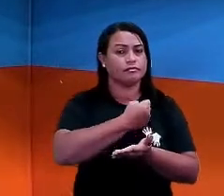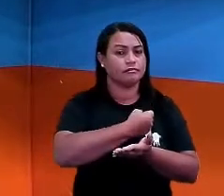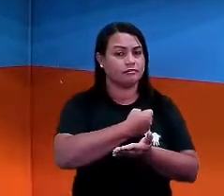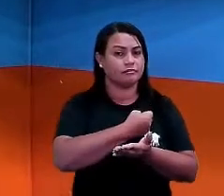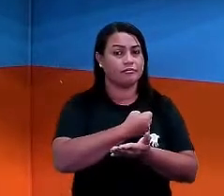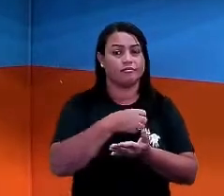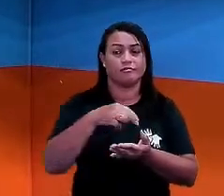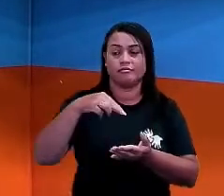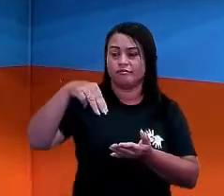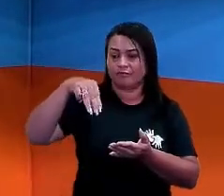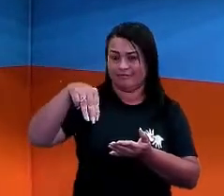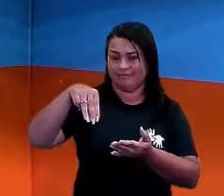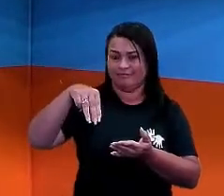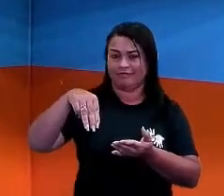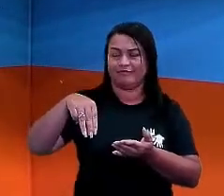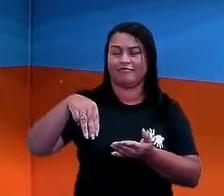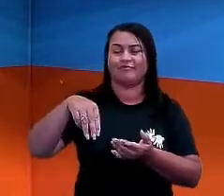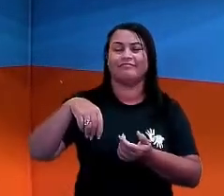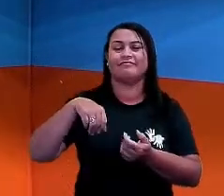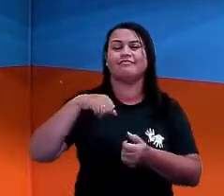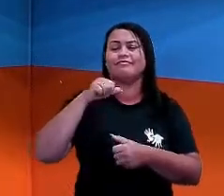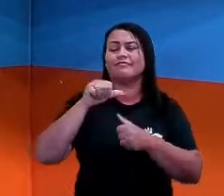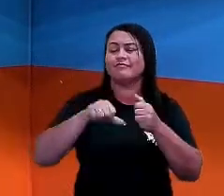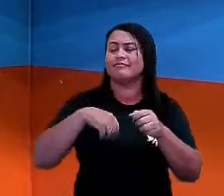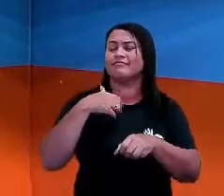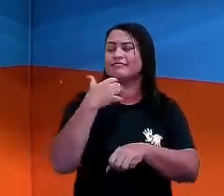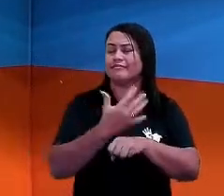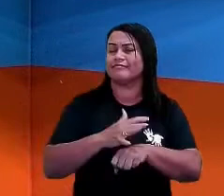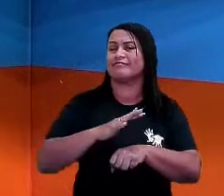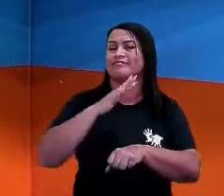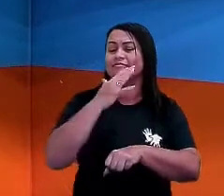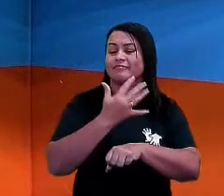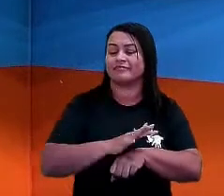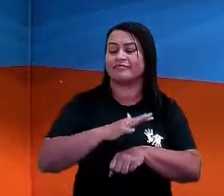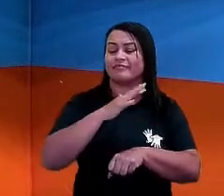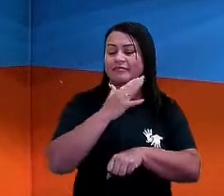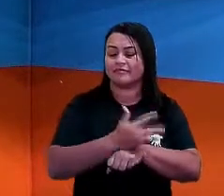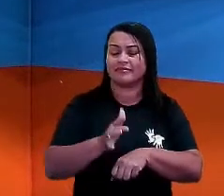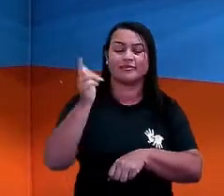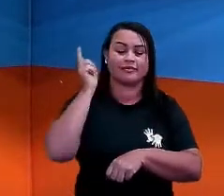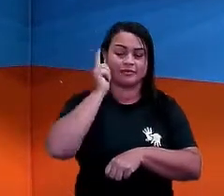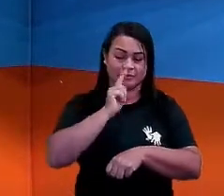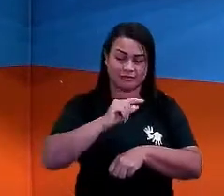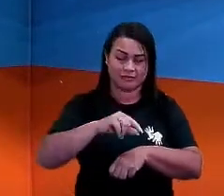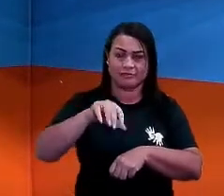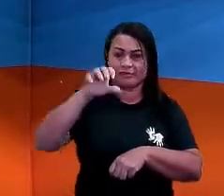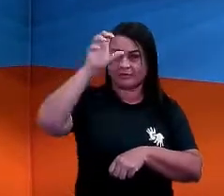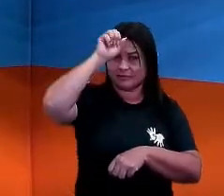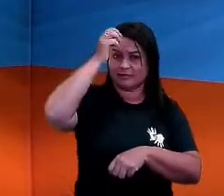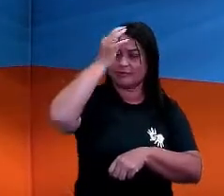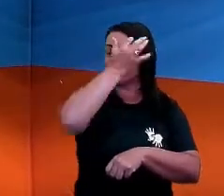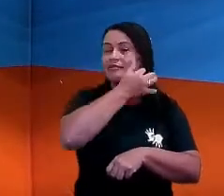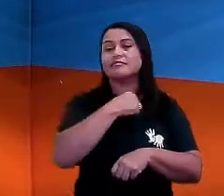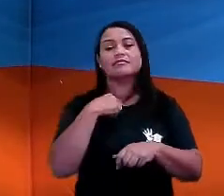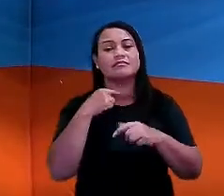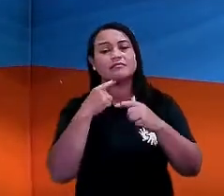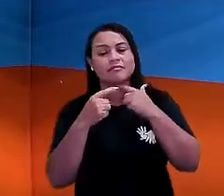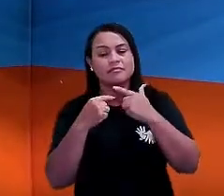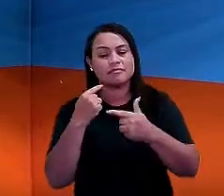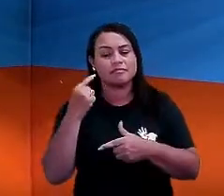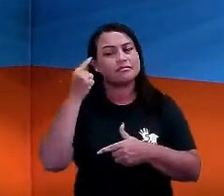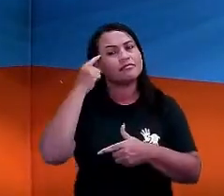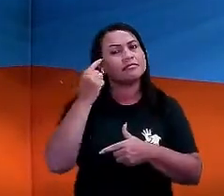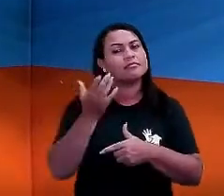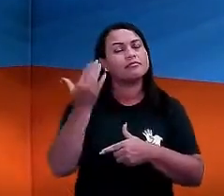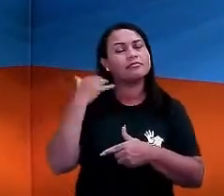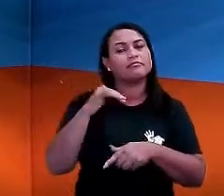treinar, e vai treinar, e vai treinar. Quanto mais você treinar, você aprende. Ficou com dúvida? Volta na aula lá no nosso